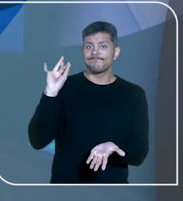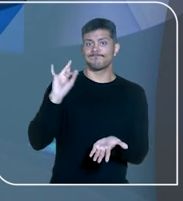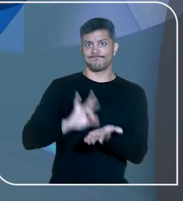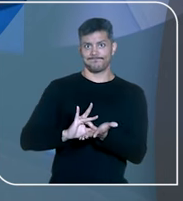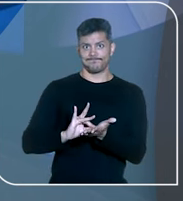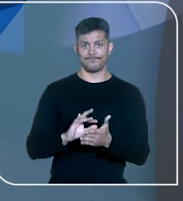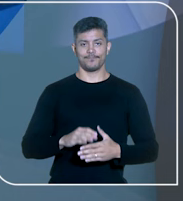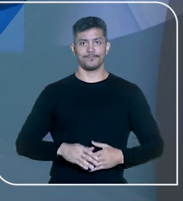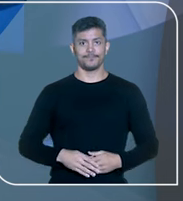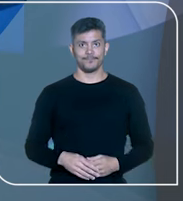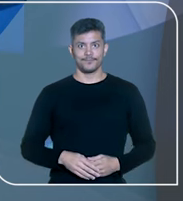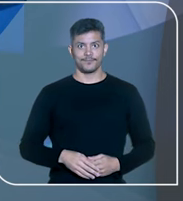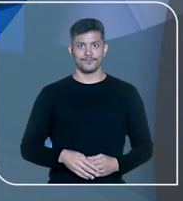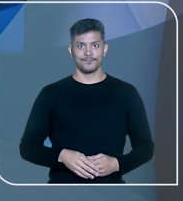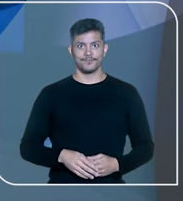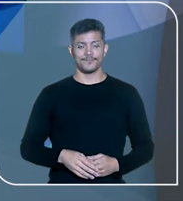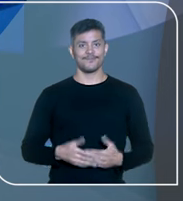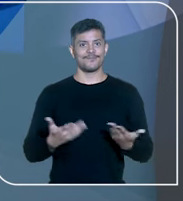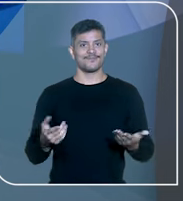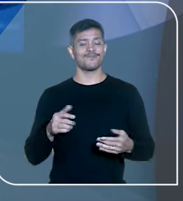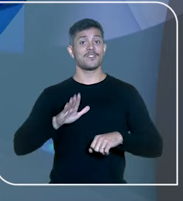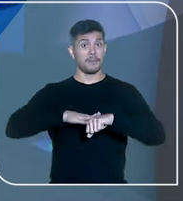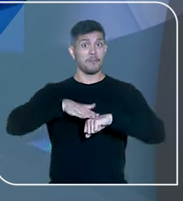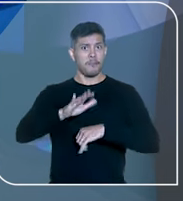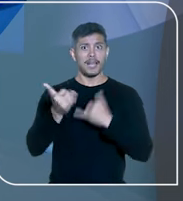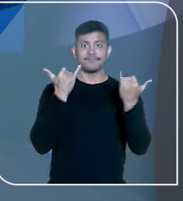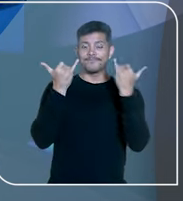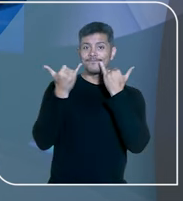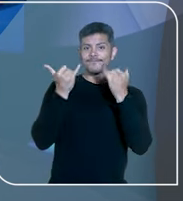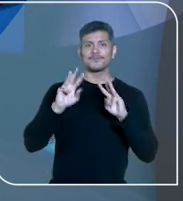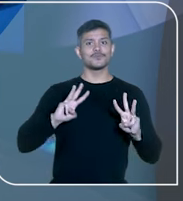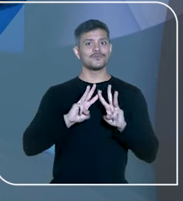fiscalização no transporte público. Você confere